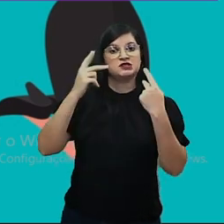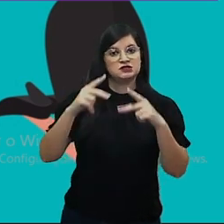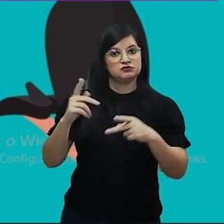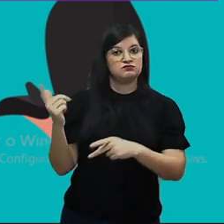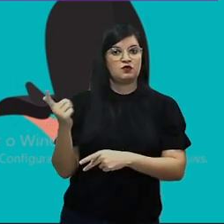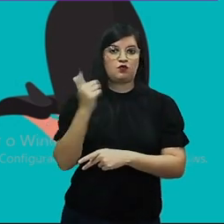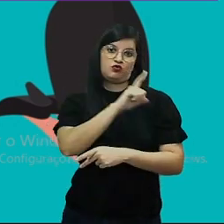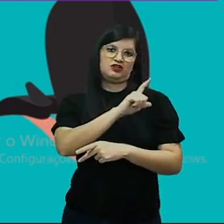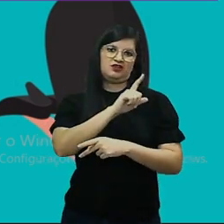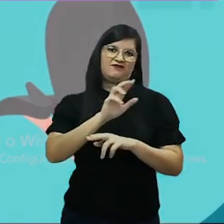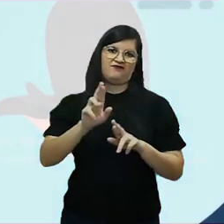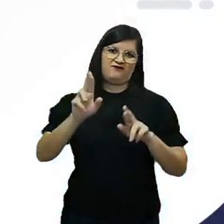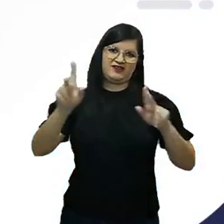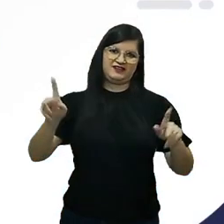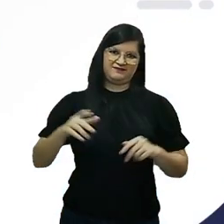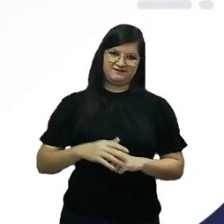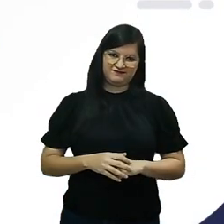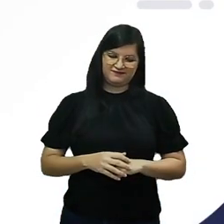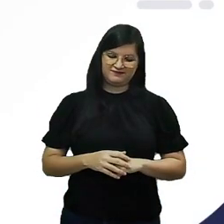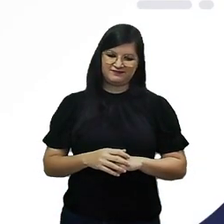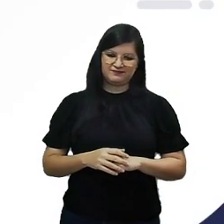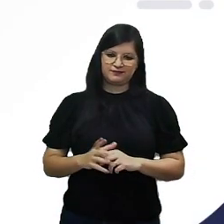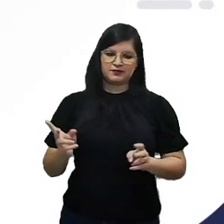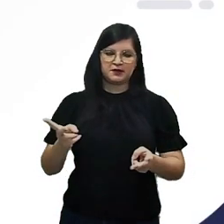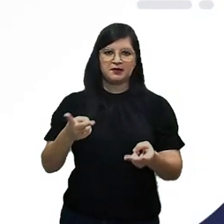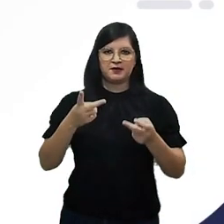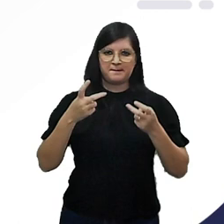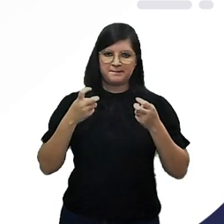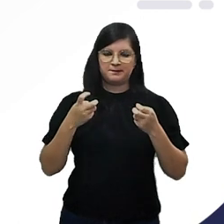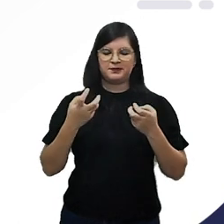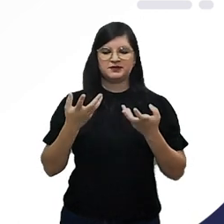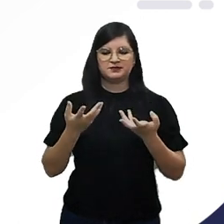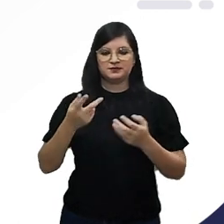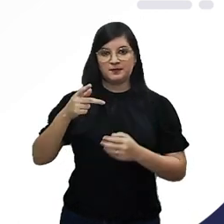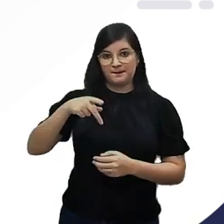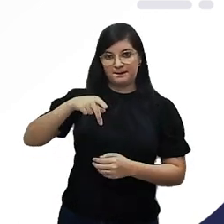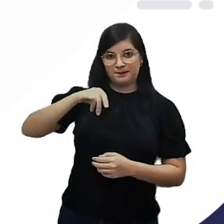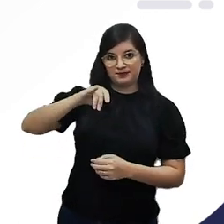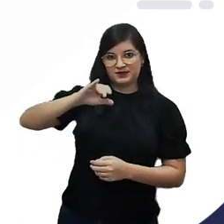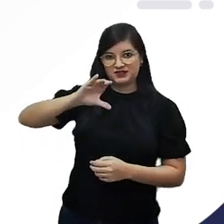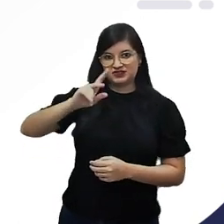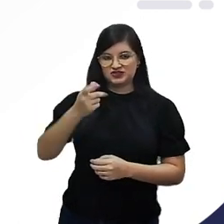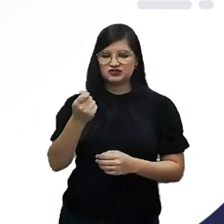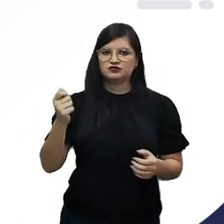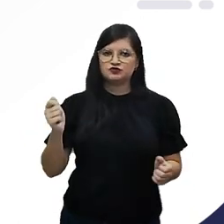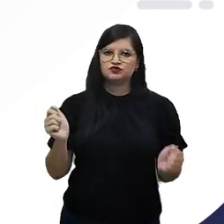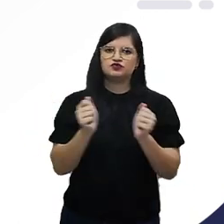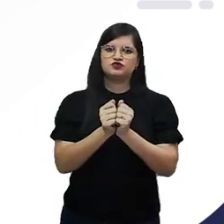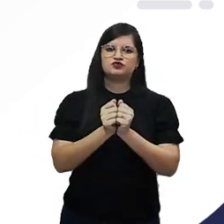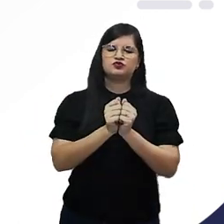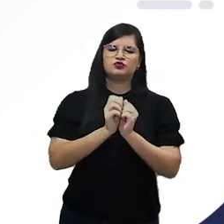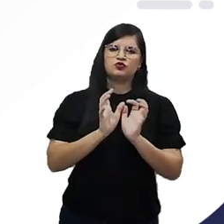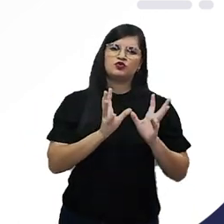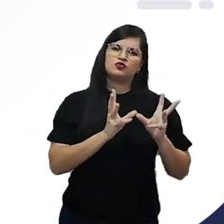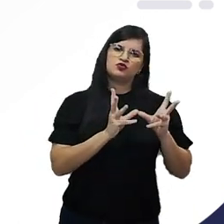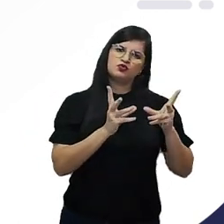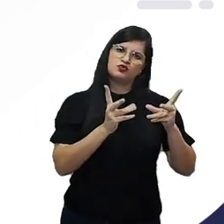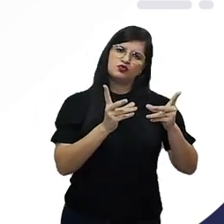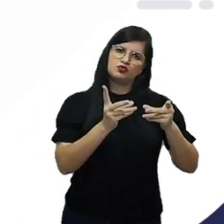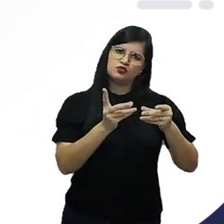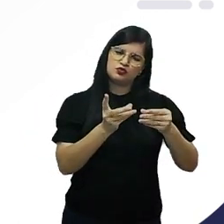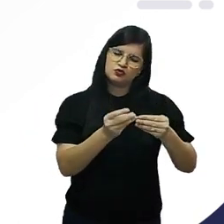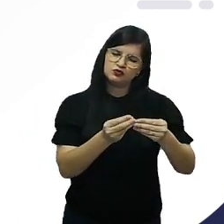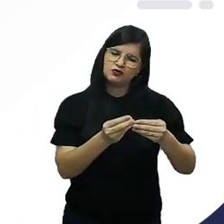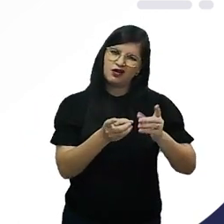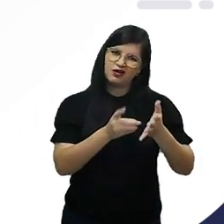os seus diferenciais. Não sei se você percebeu, mas o pitch ele é uma junção de todos os elementos que a gente viu no Business